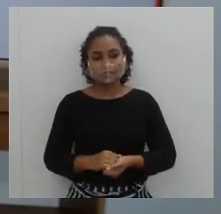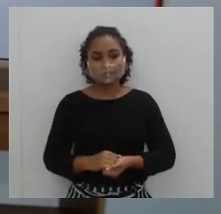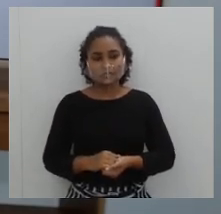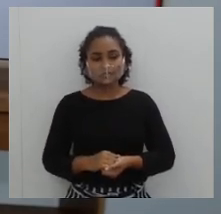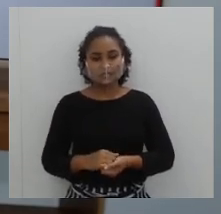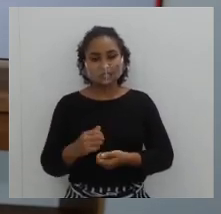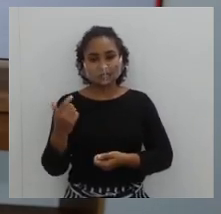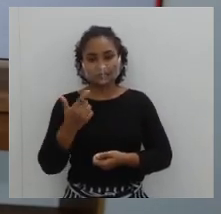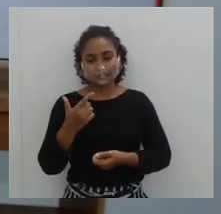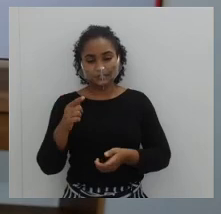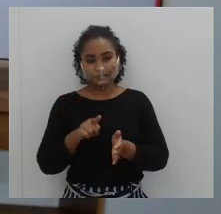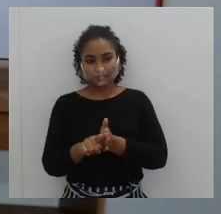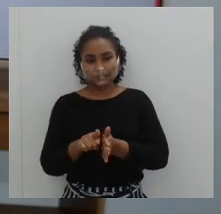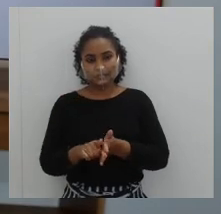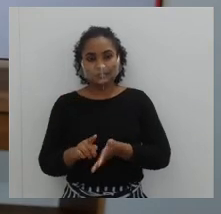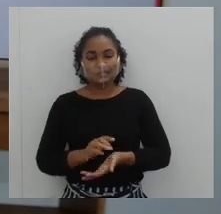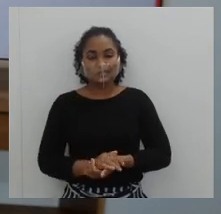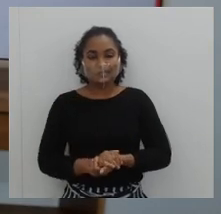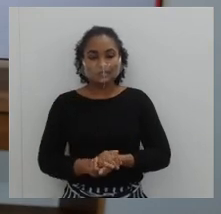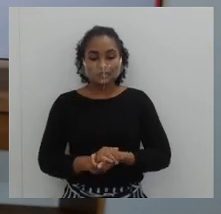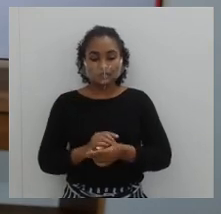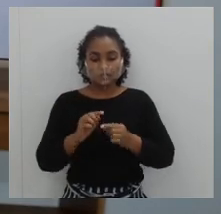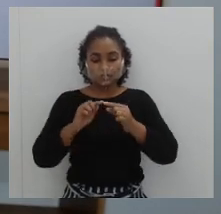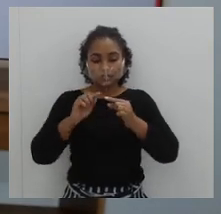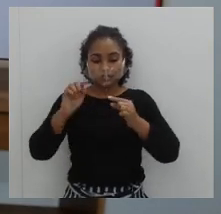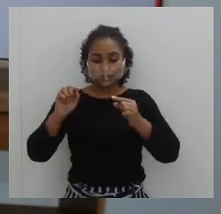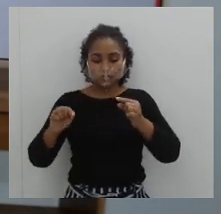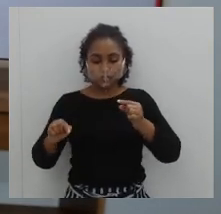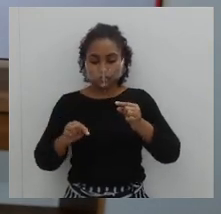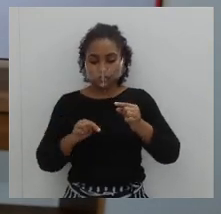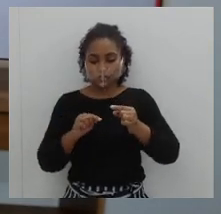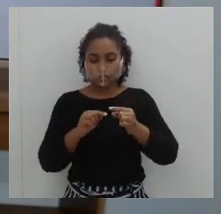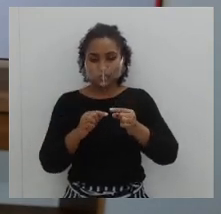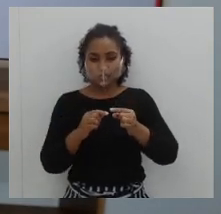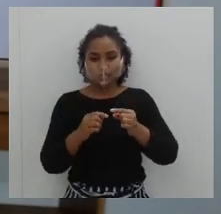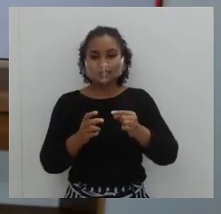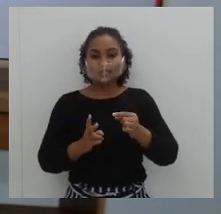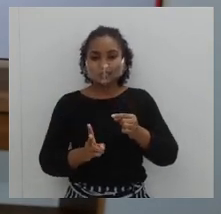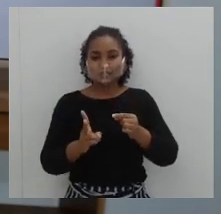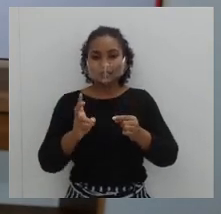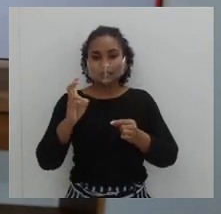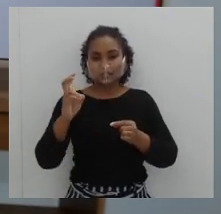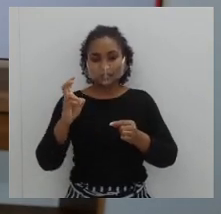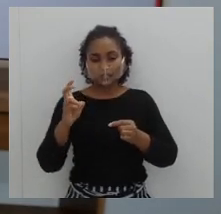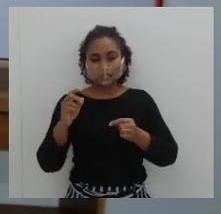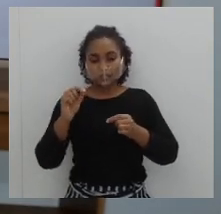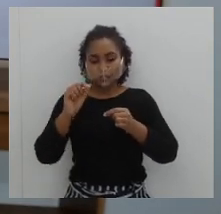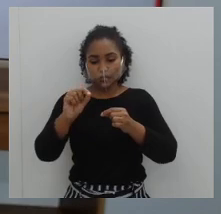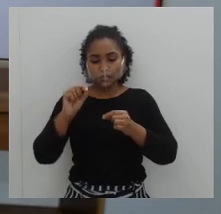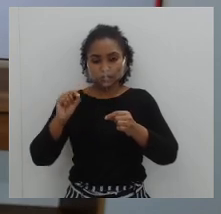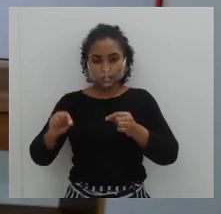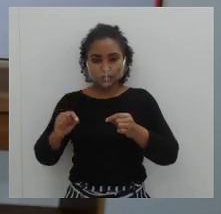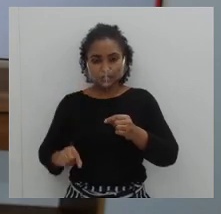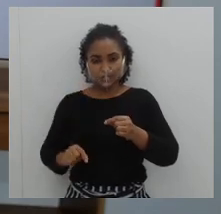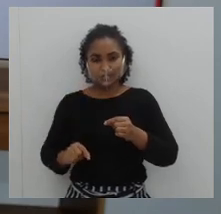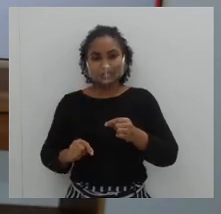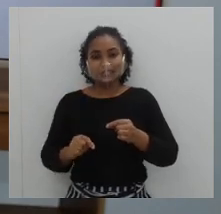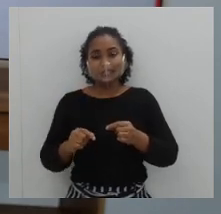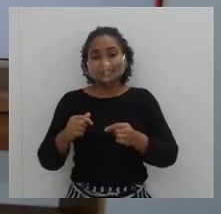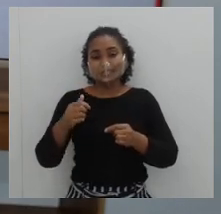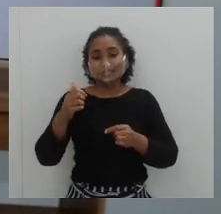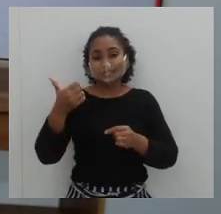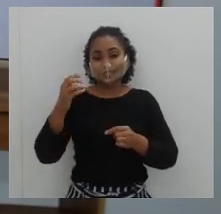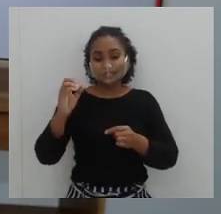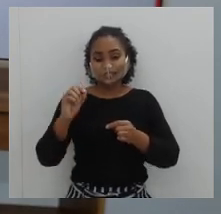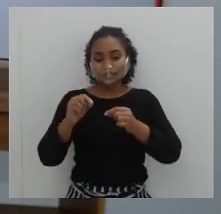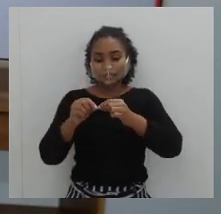No segundo exemplo temos, num poliedro convexo, o número de vértices é 5 e o de arestas é 10. Qual é